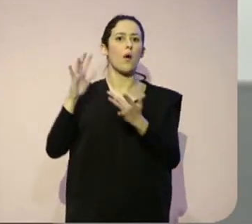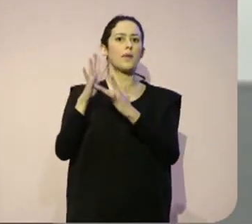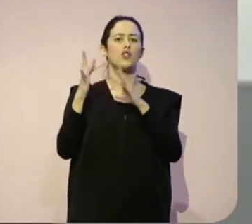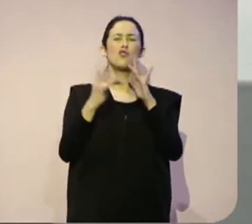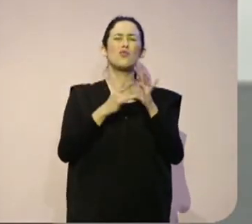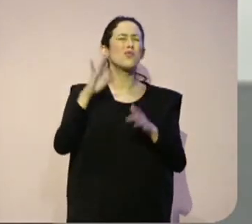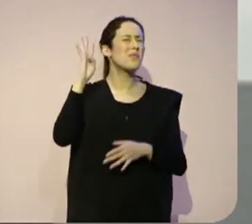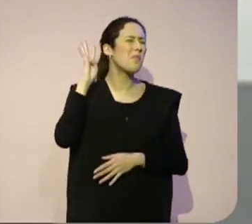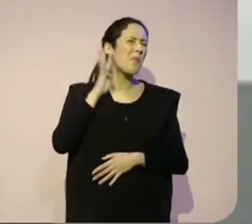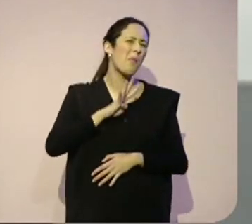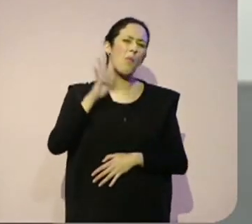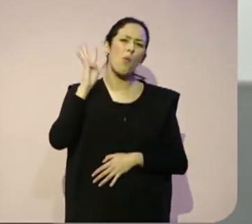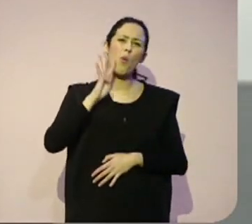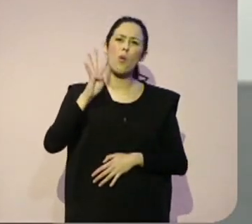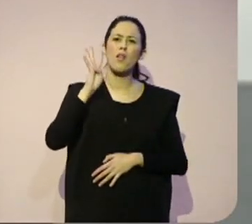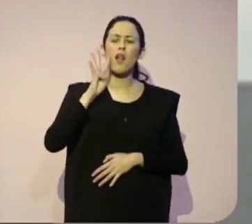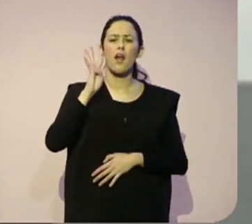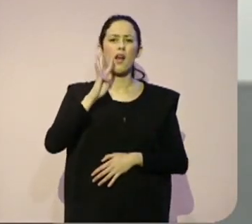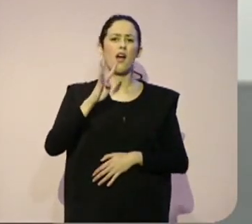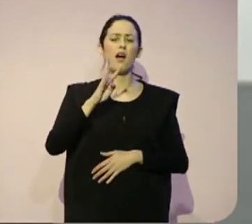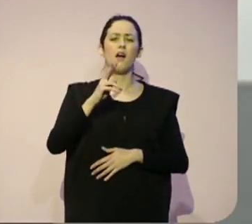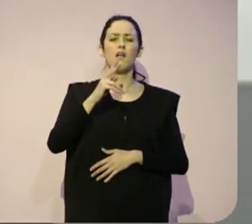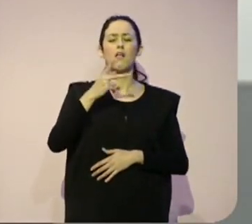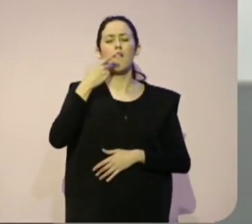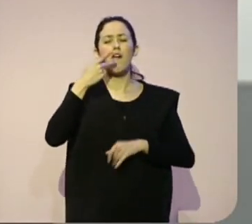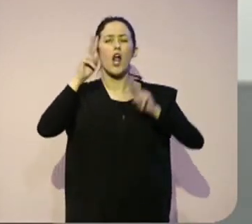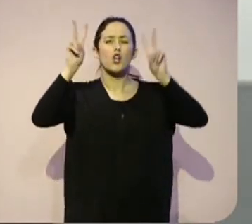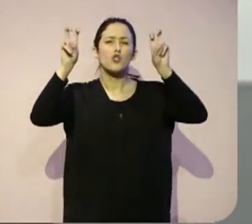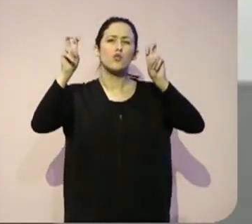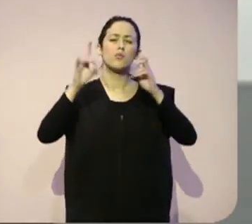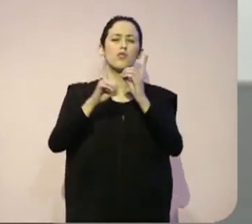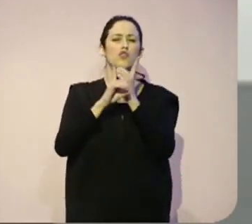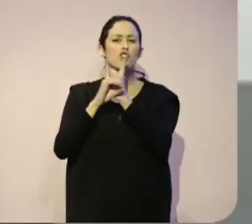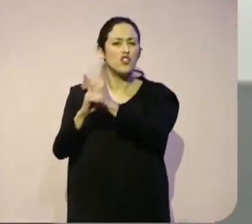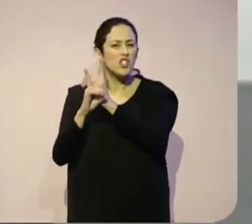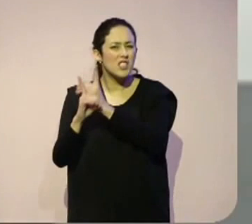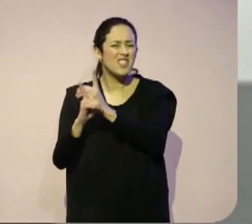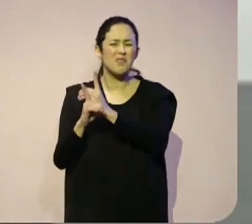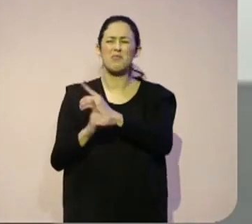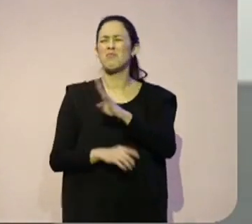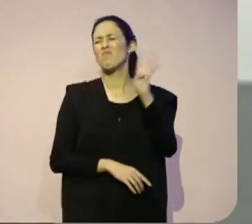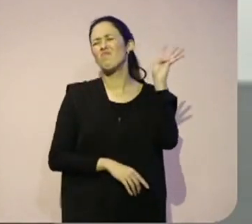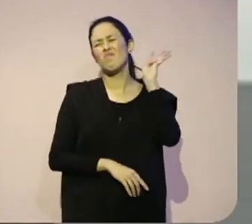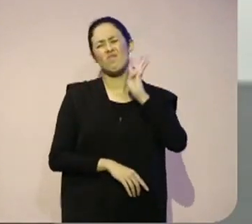o chamado dos discípulos, como Jesus lidou com as situações, como ele